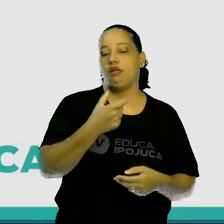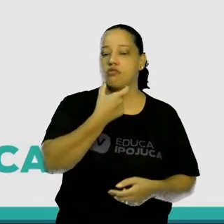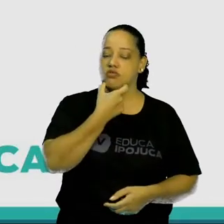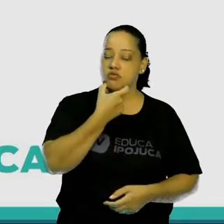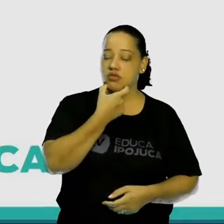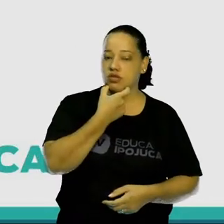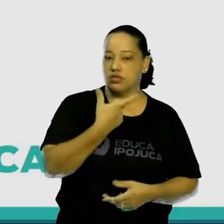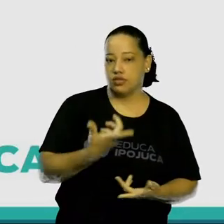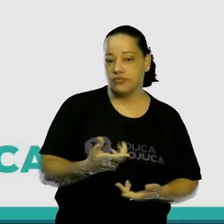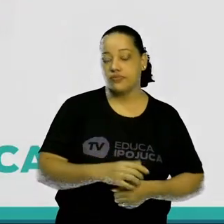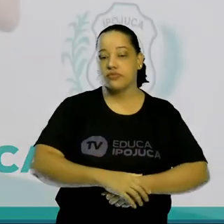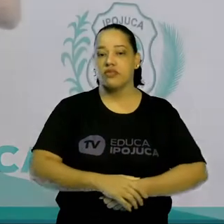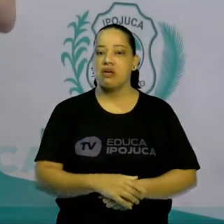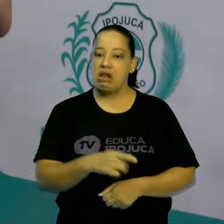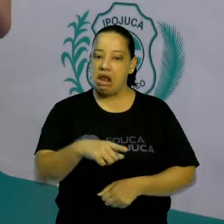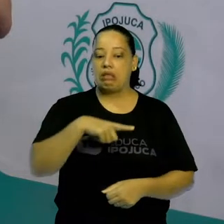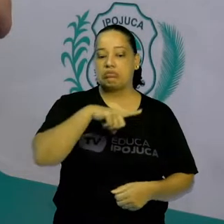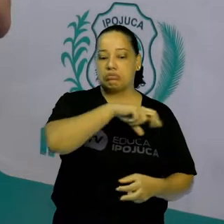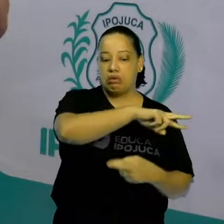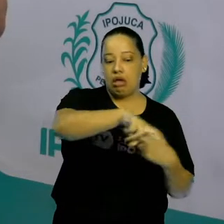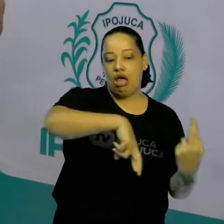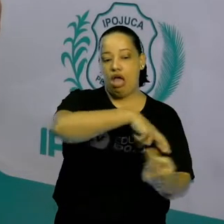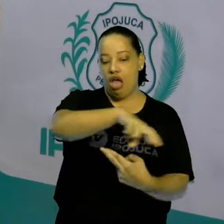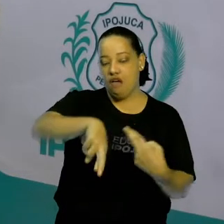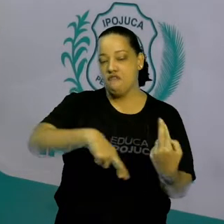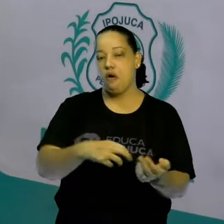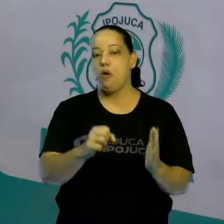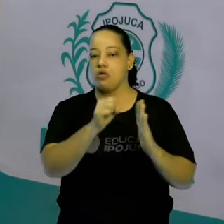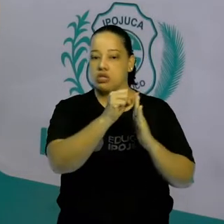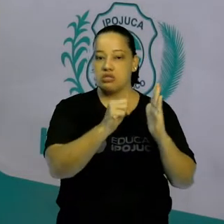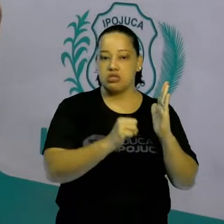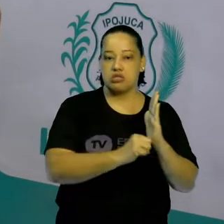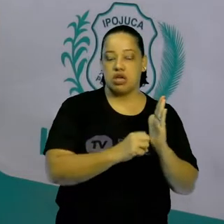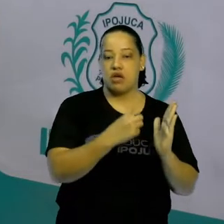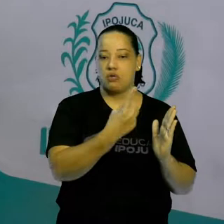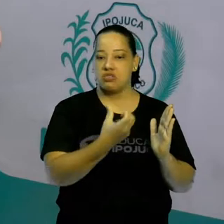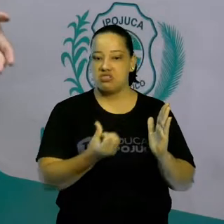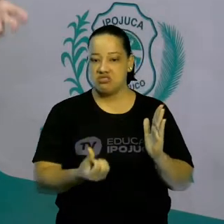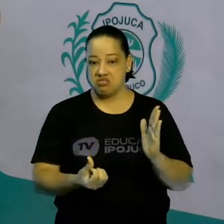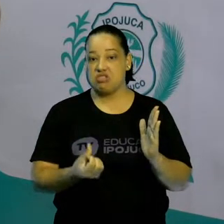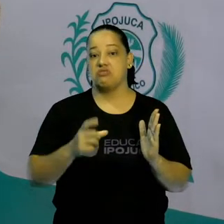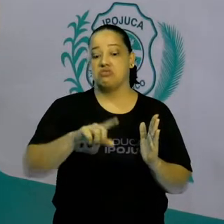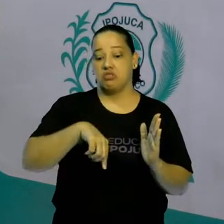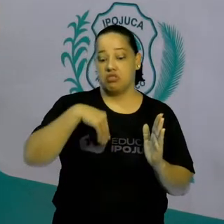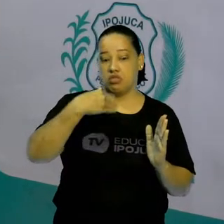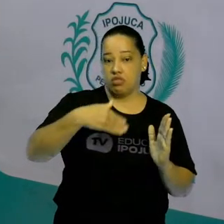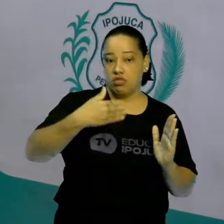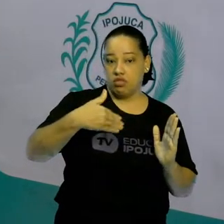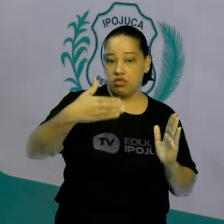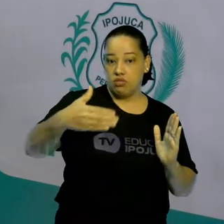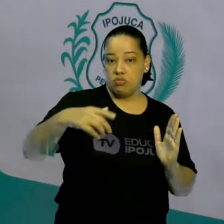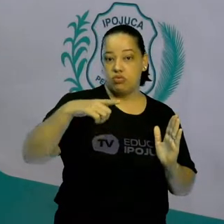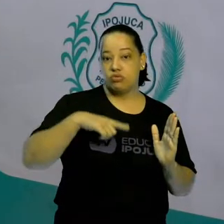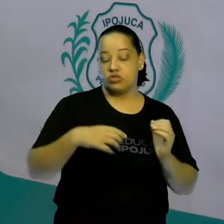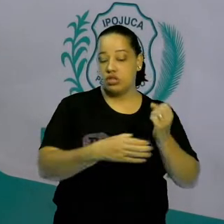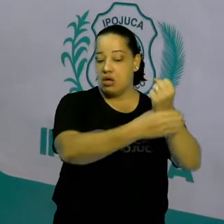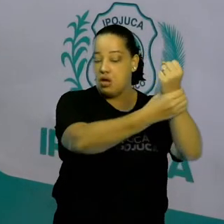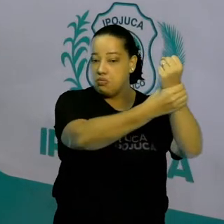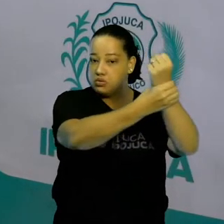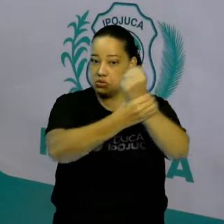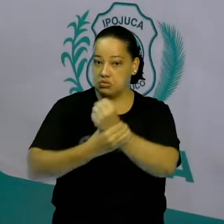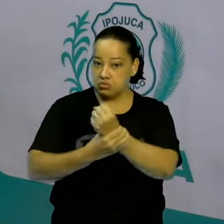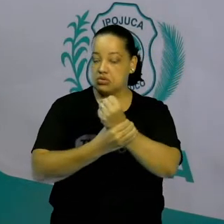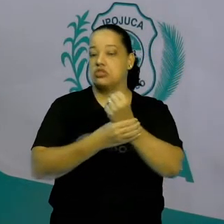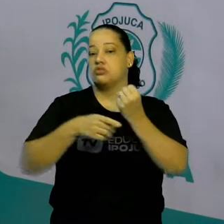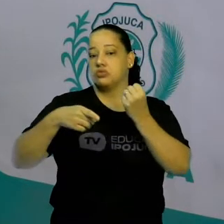de revoltas ali durante o século XVII na Inglaterra e que vão levar ao fim, ao absolutismo